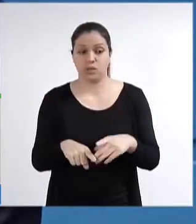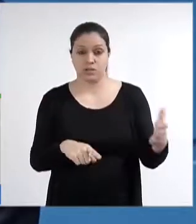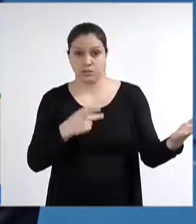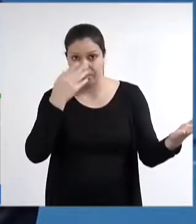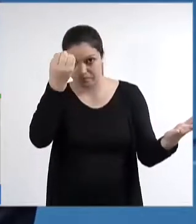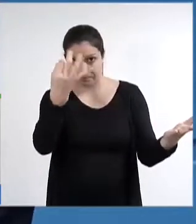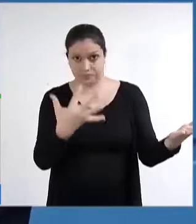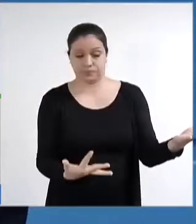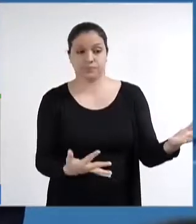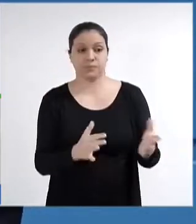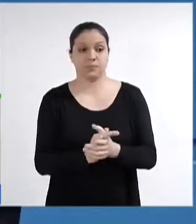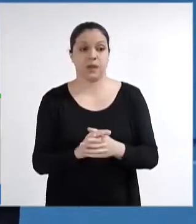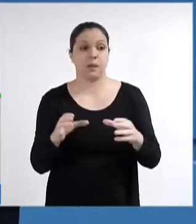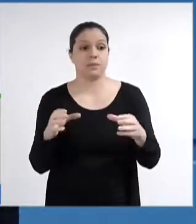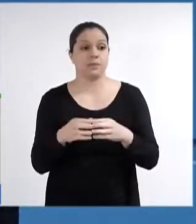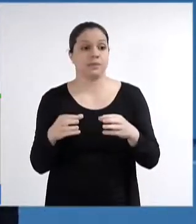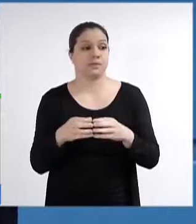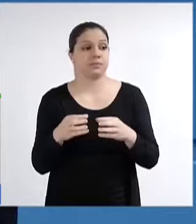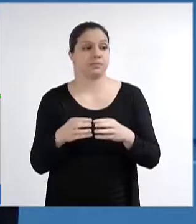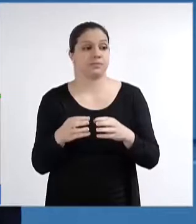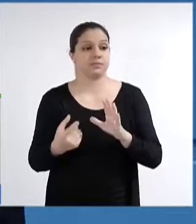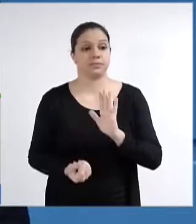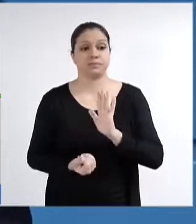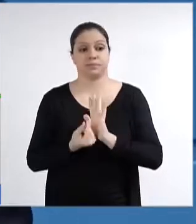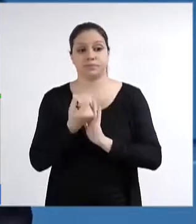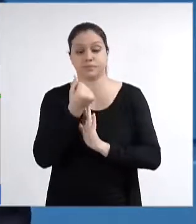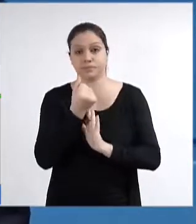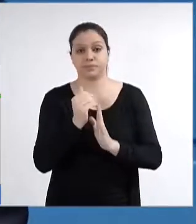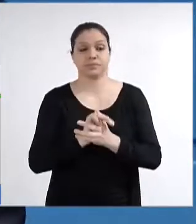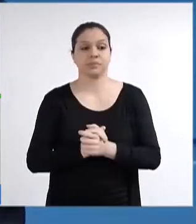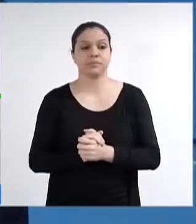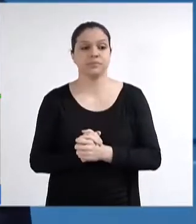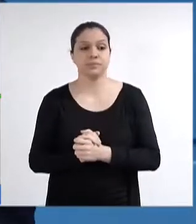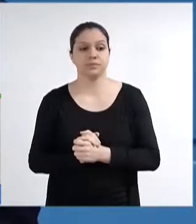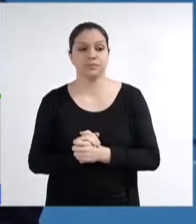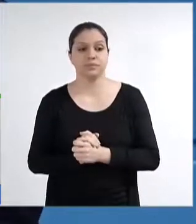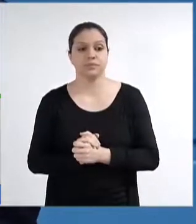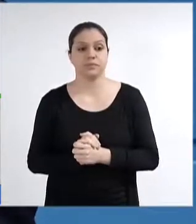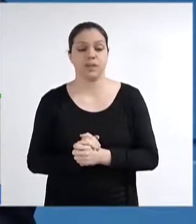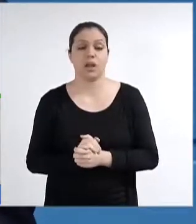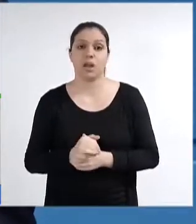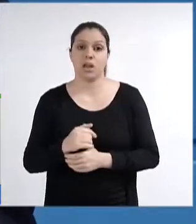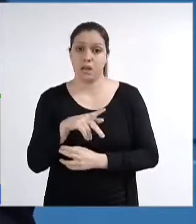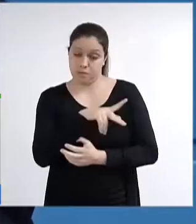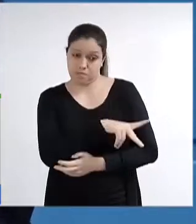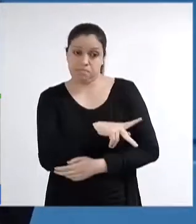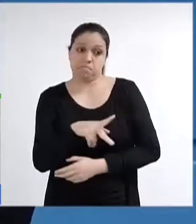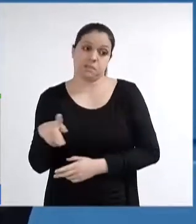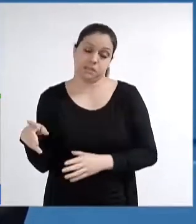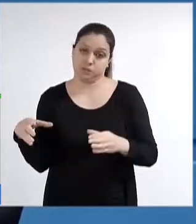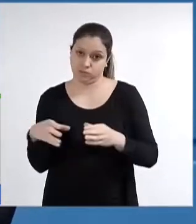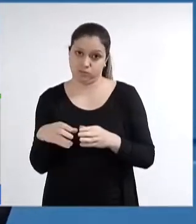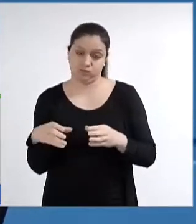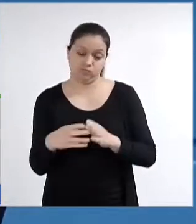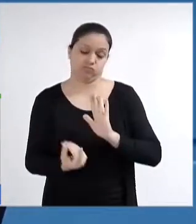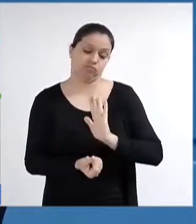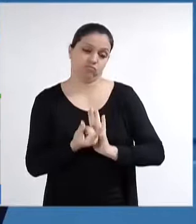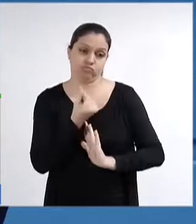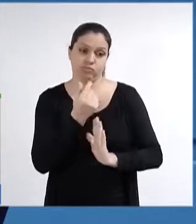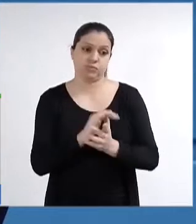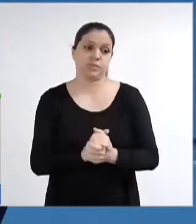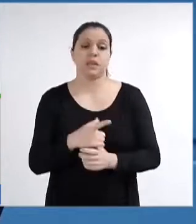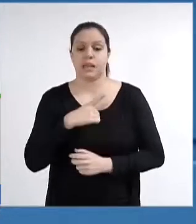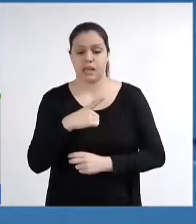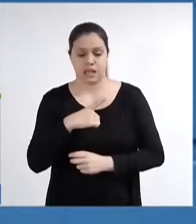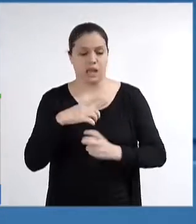cita para a Comissão de Execução Orçamentária, da qual eu sou o presidente, e tem aqui o